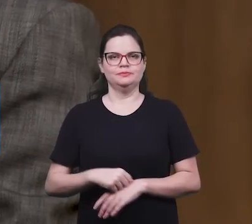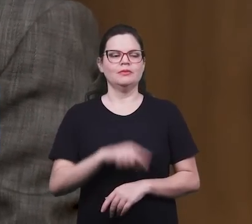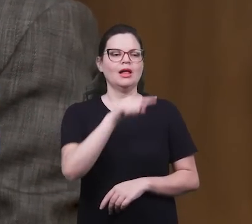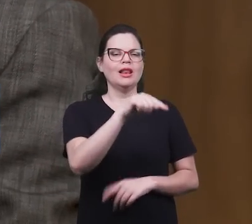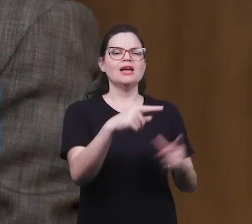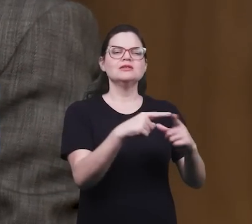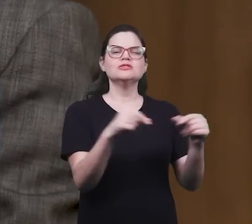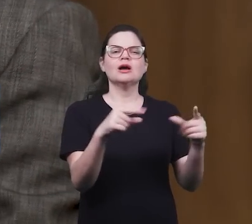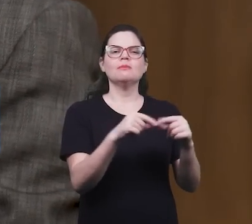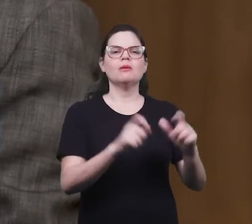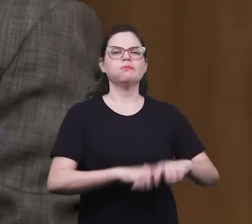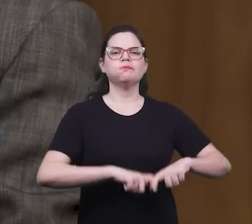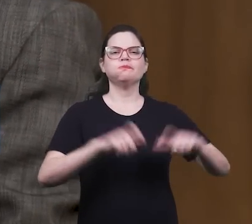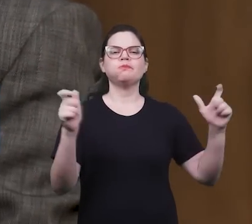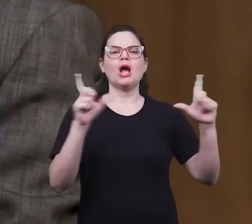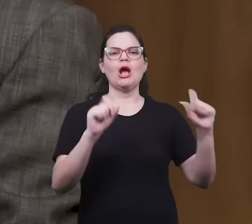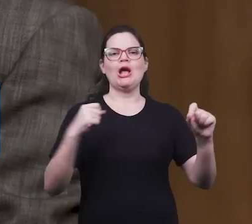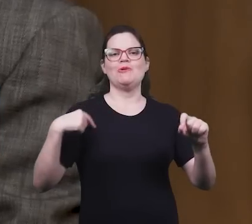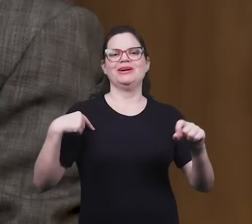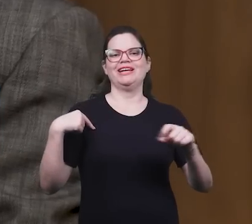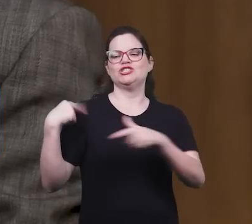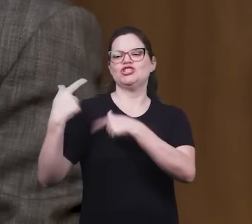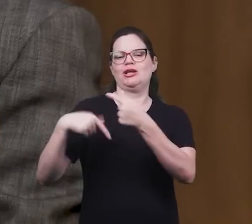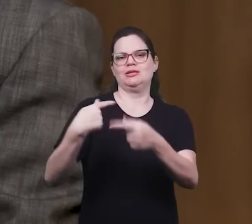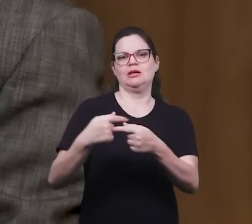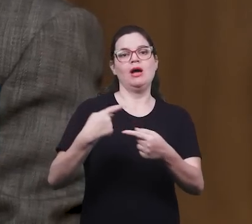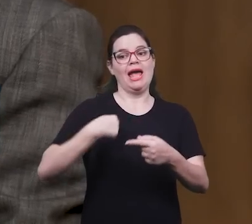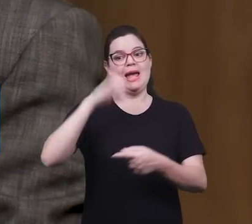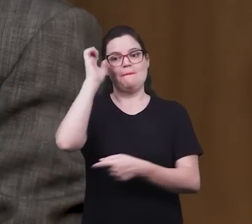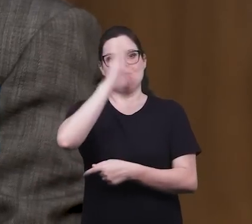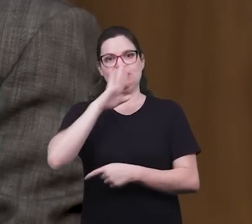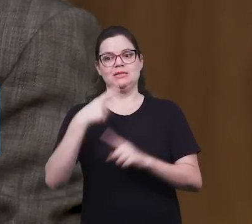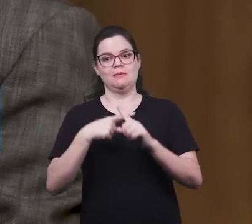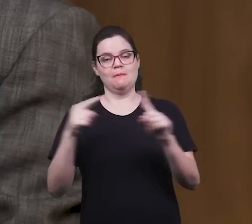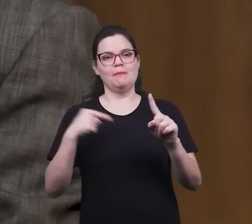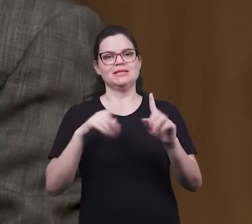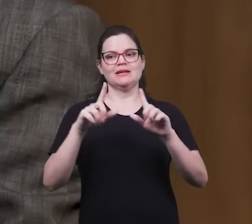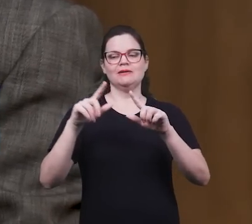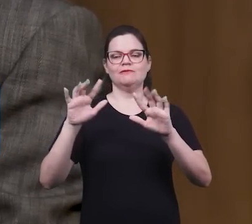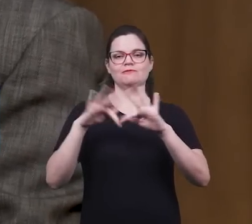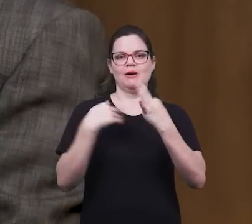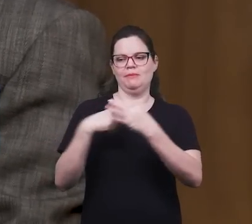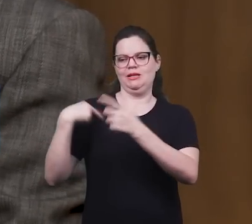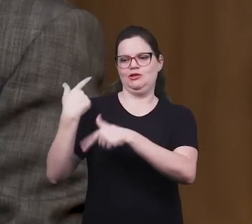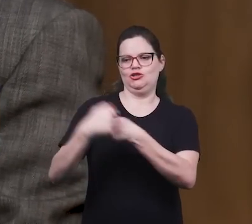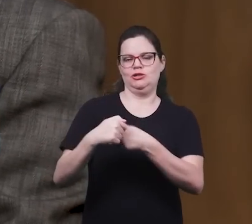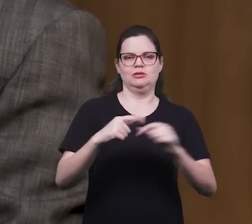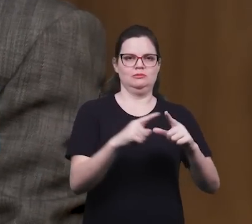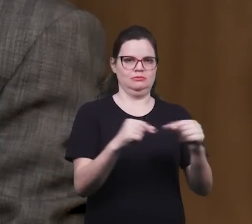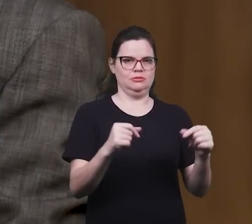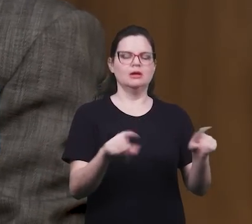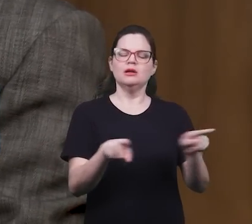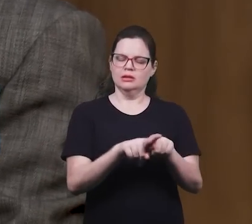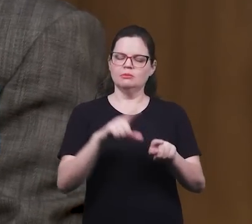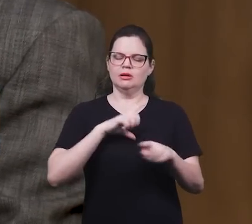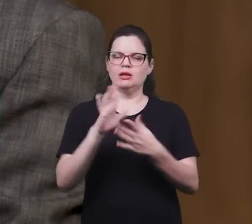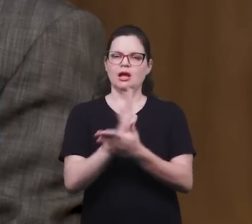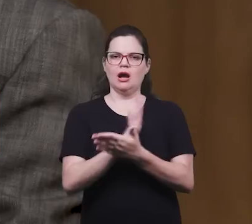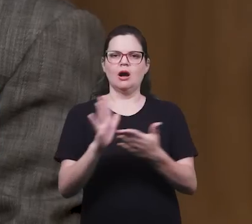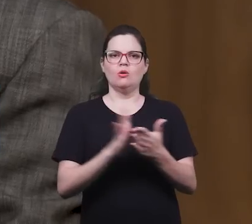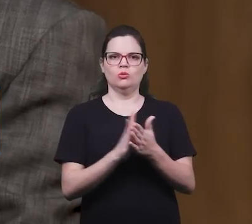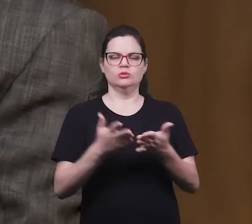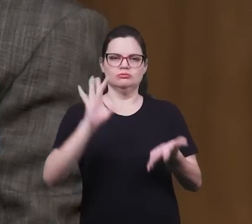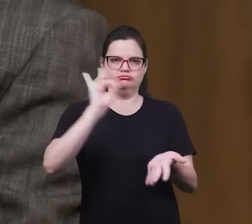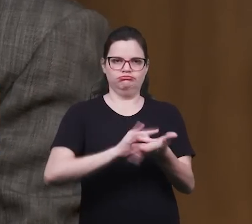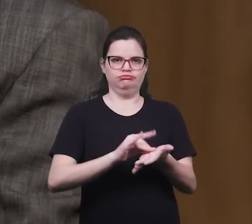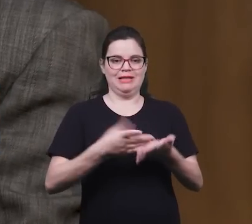são descendentes de japoneses, são brasileiros descendentes de japoneses. Mas temos também japoneses convertidos na igreja no Japão.